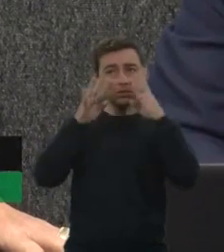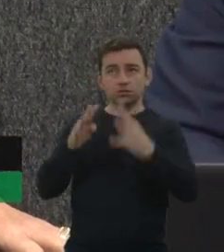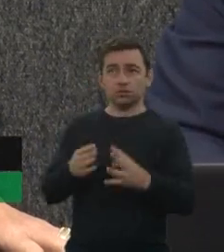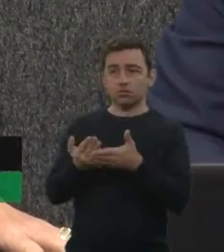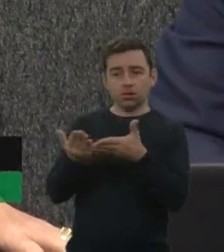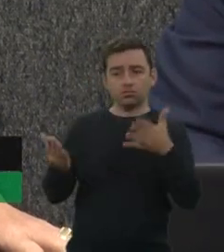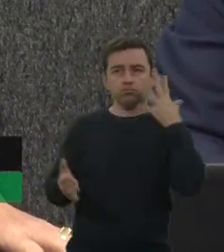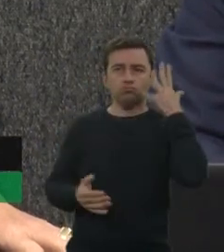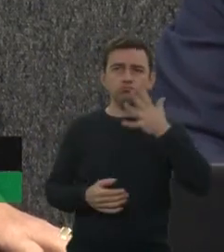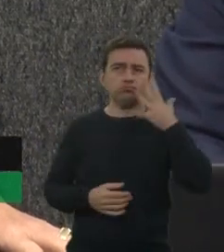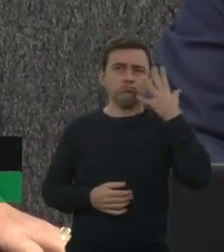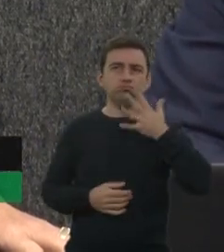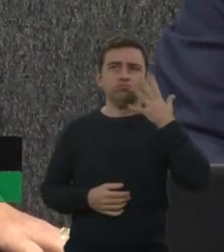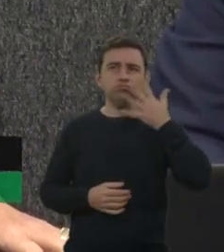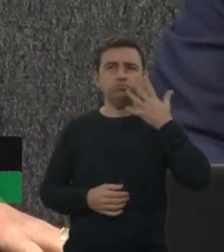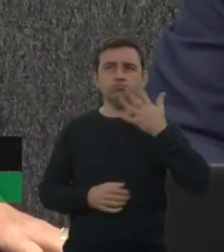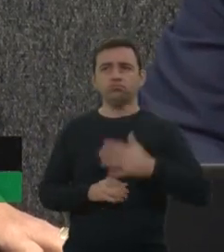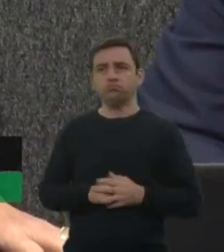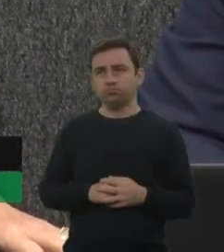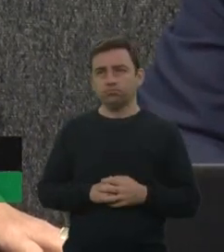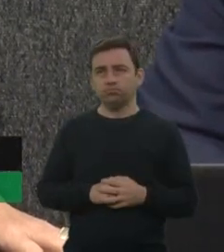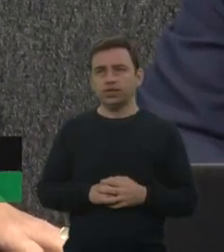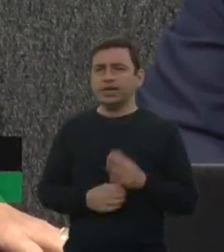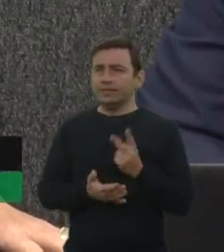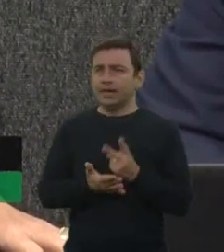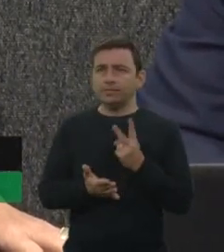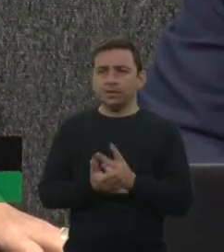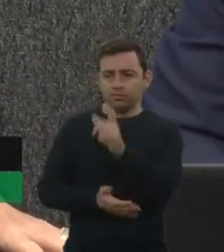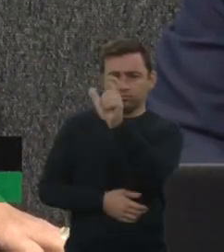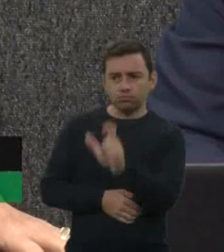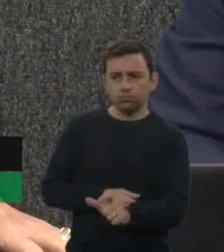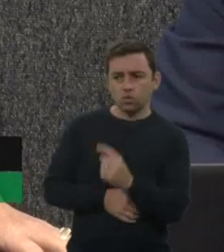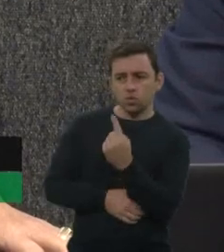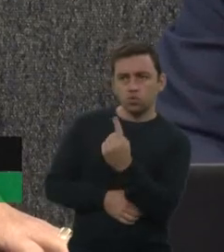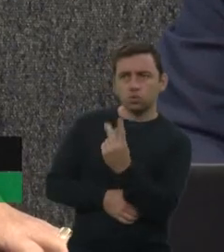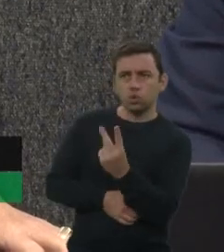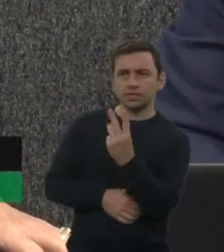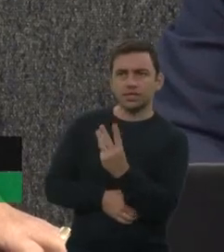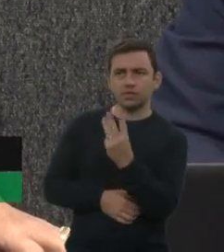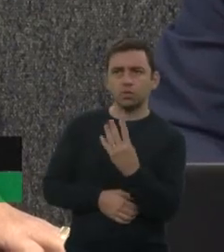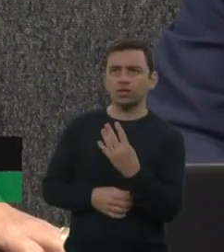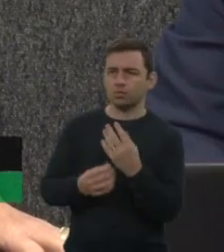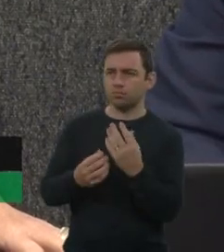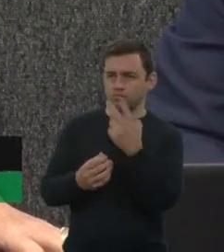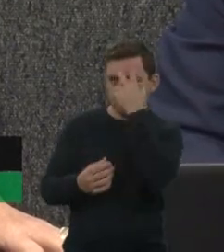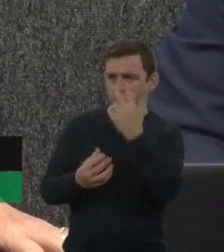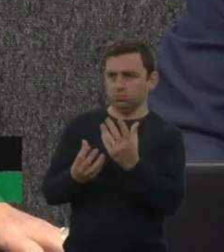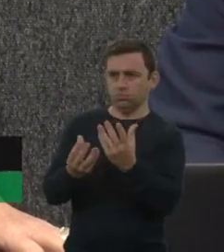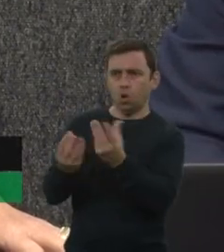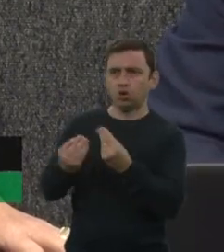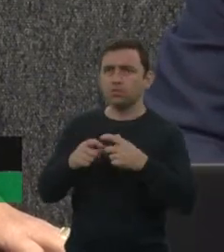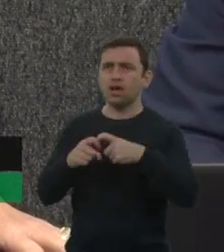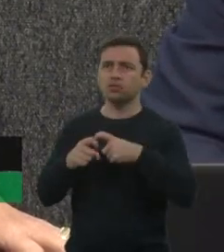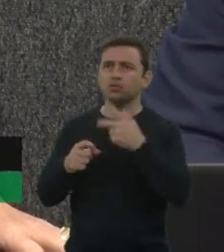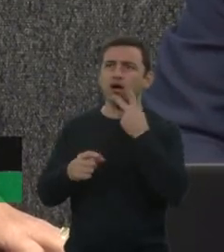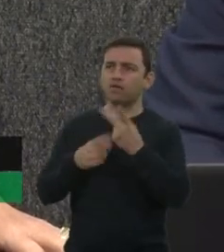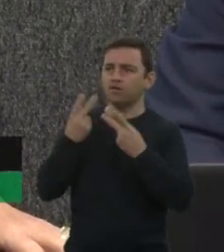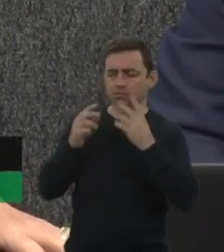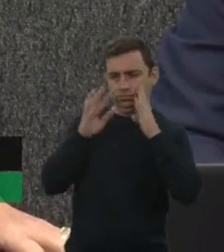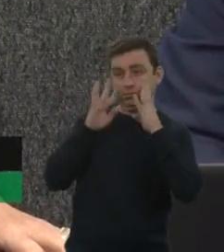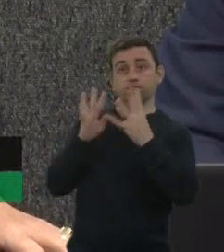falas, sempre, gente. Quando um fala, dois falam, três falam, a gente precisa prestar